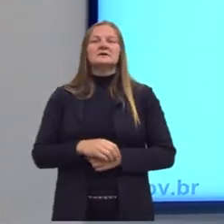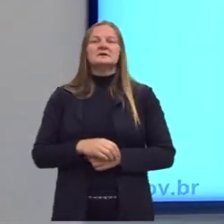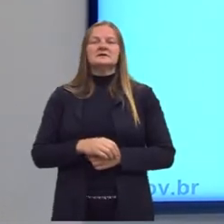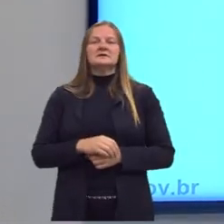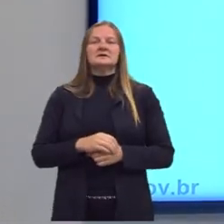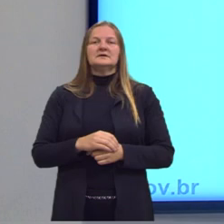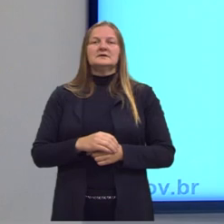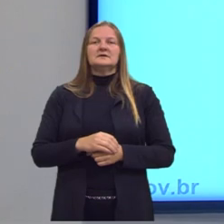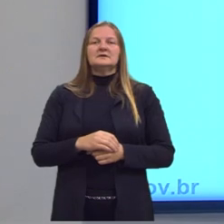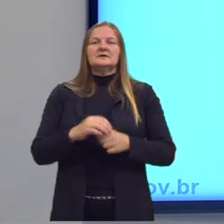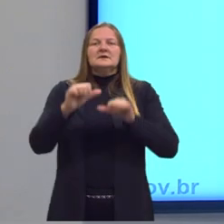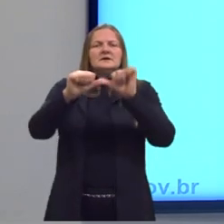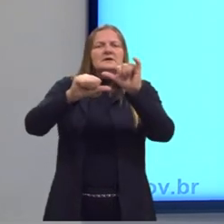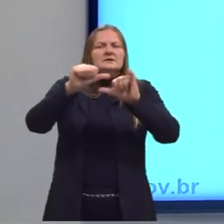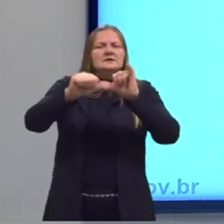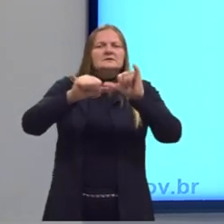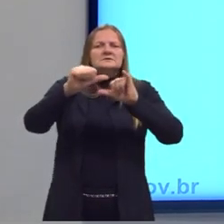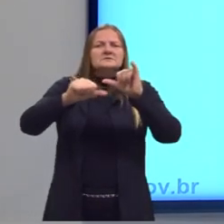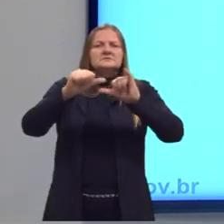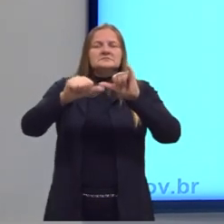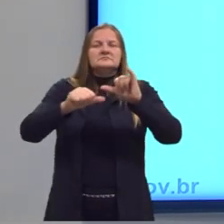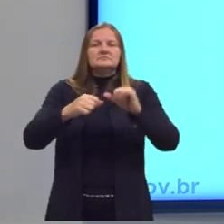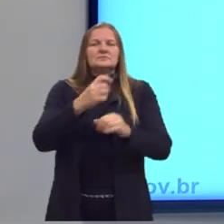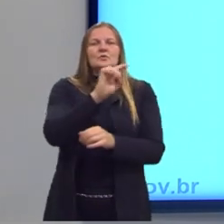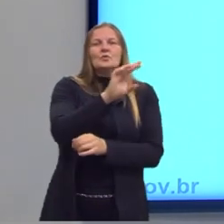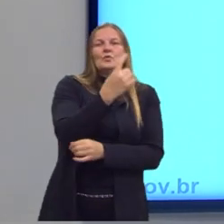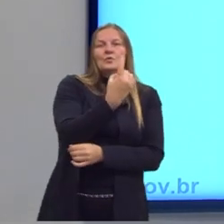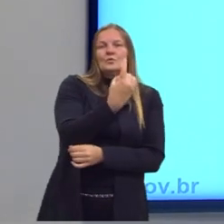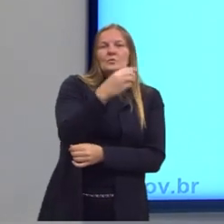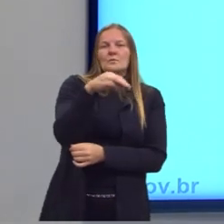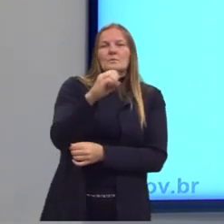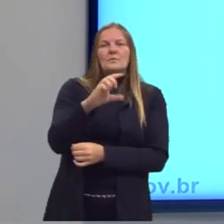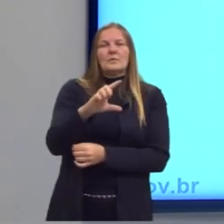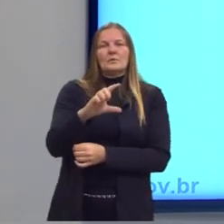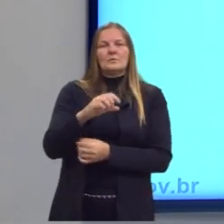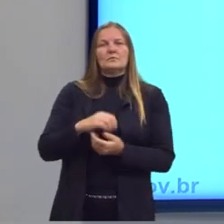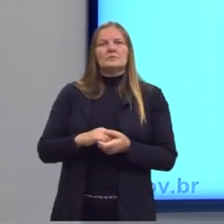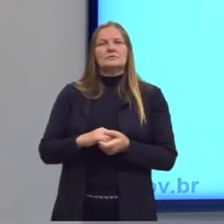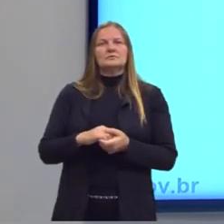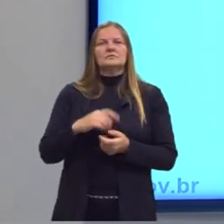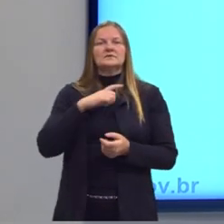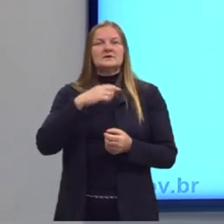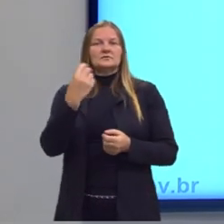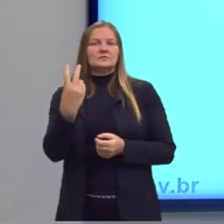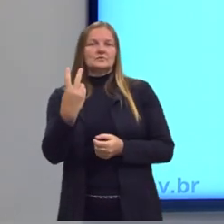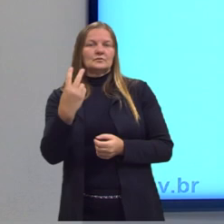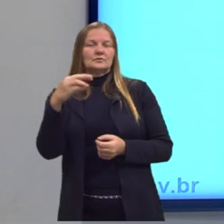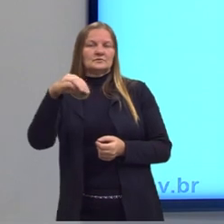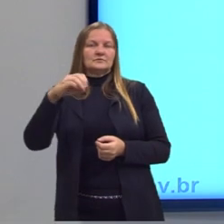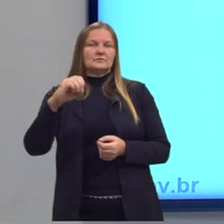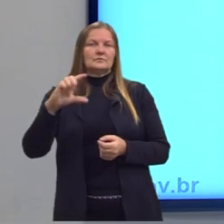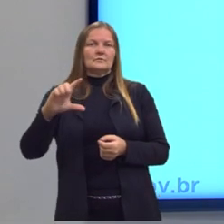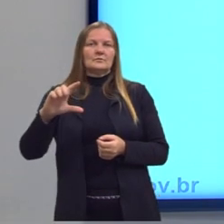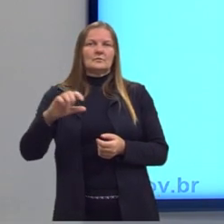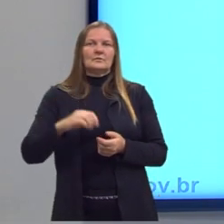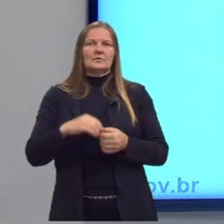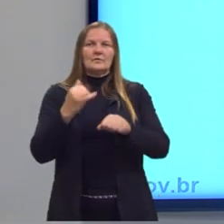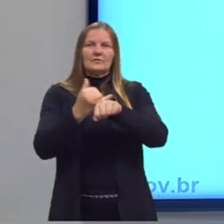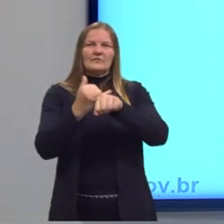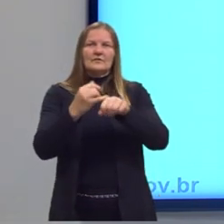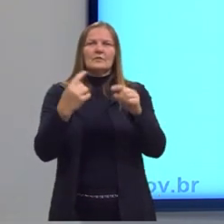na reação diz que de 1 mol de óxido eu obtenho 2 mols de